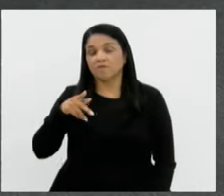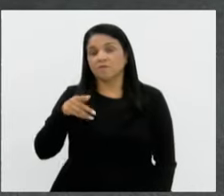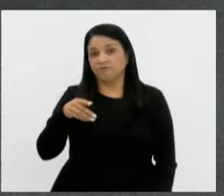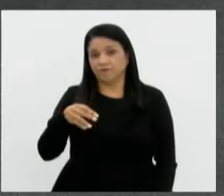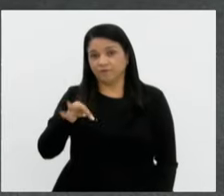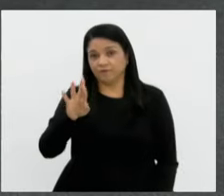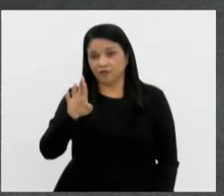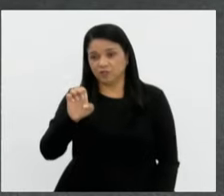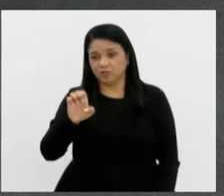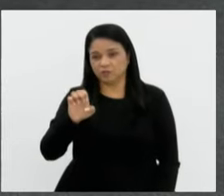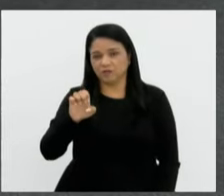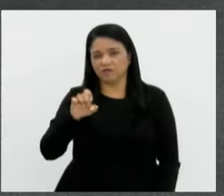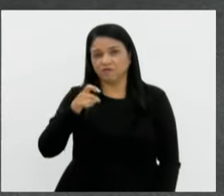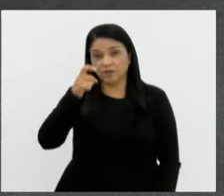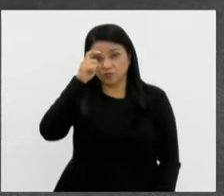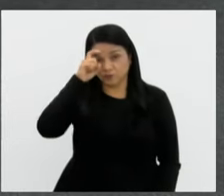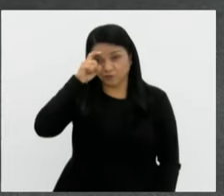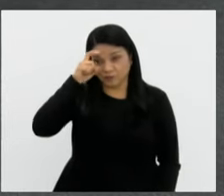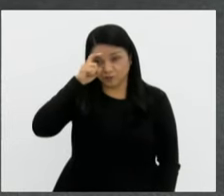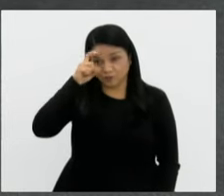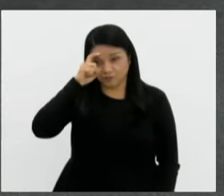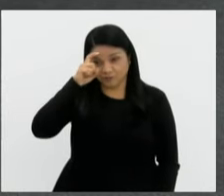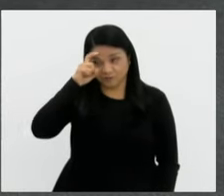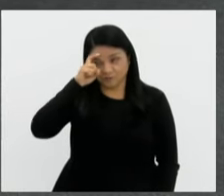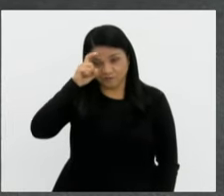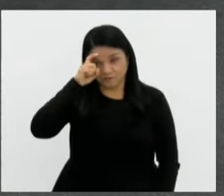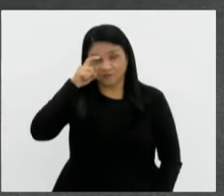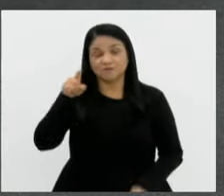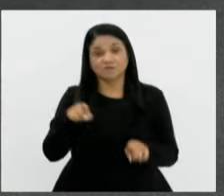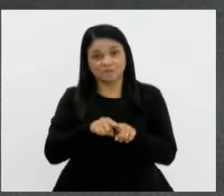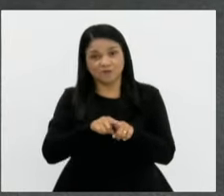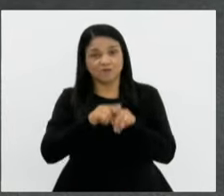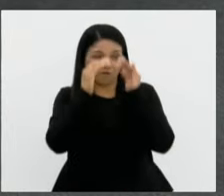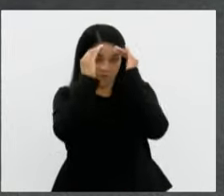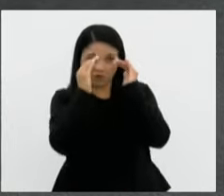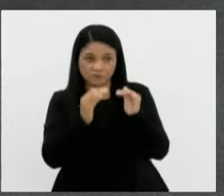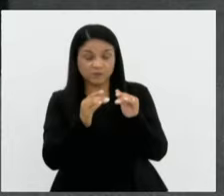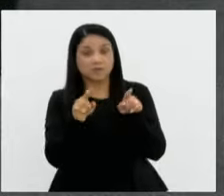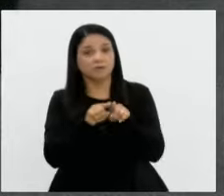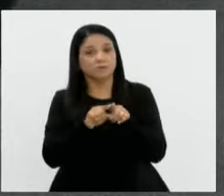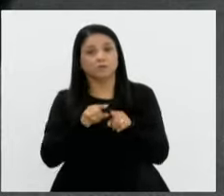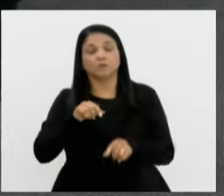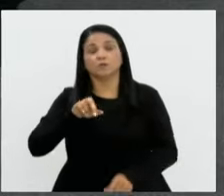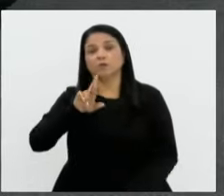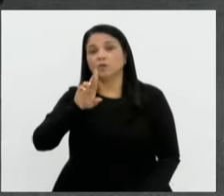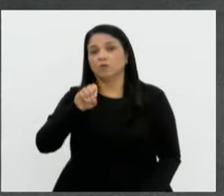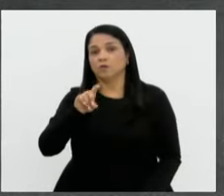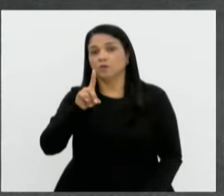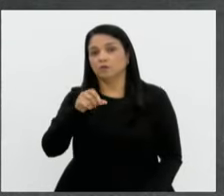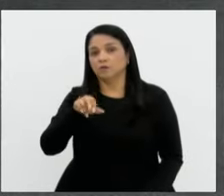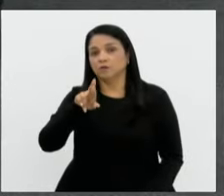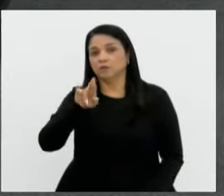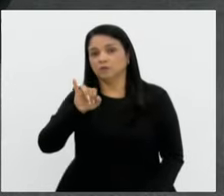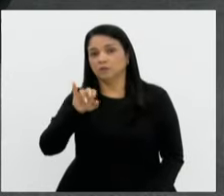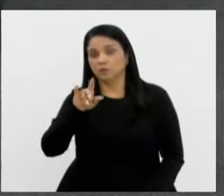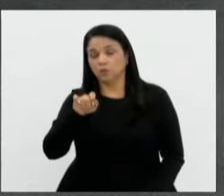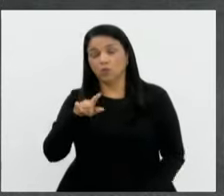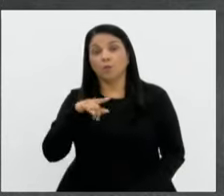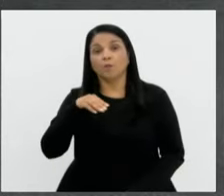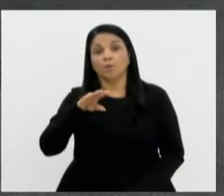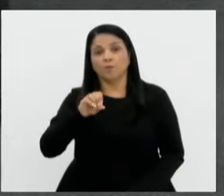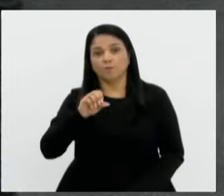ser esquecido e foi muito bem lembrado de maneira respeitosa pelo deputado Rodrigo Amorim. A perda de um